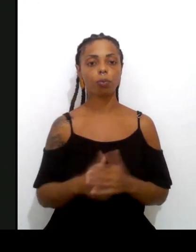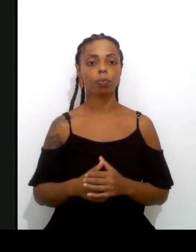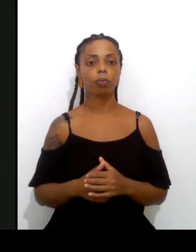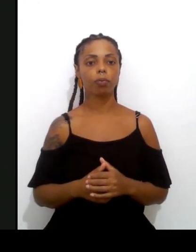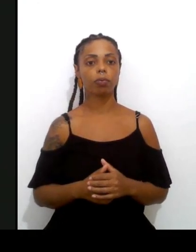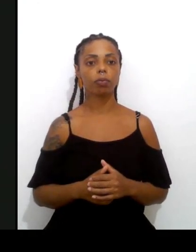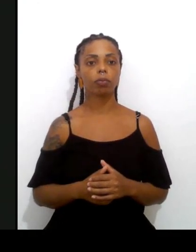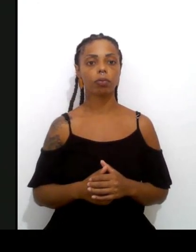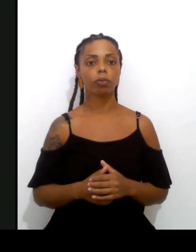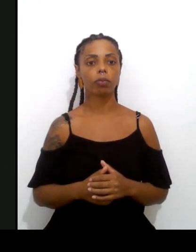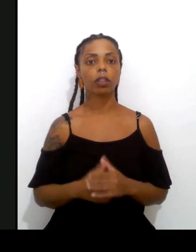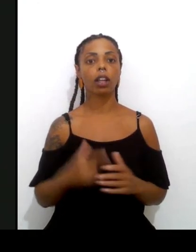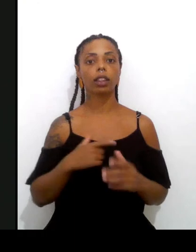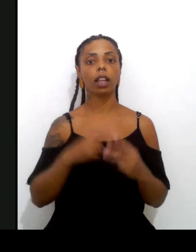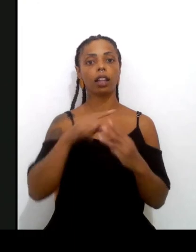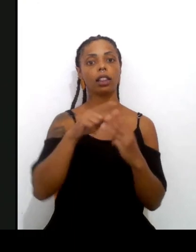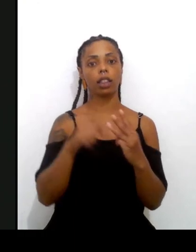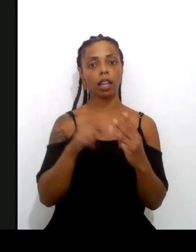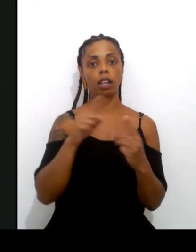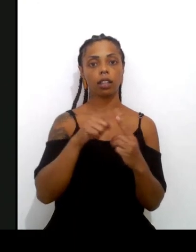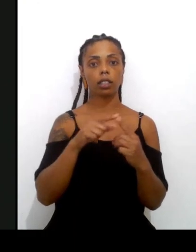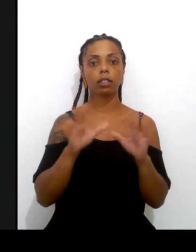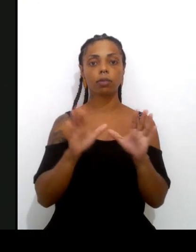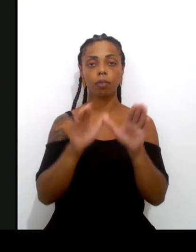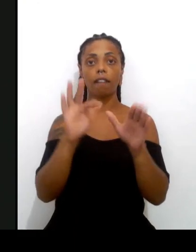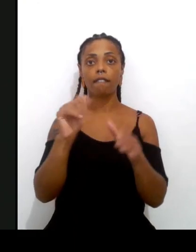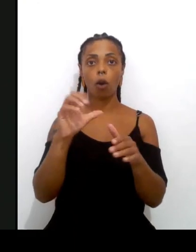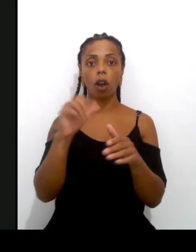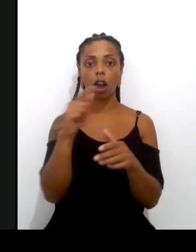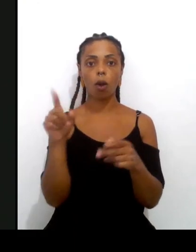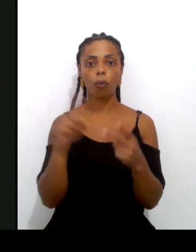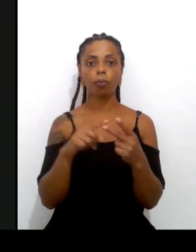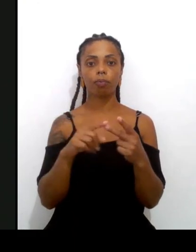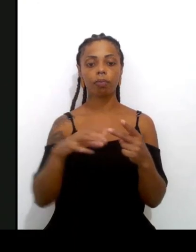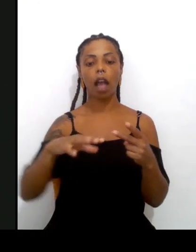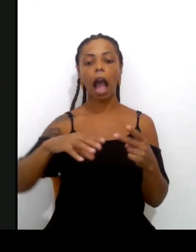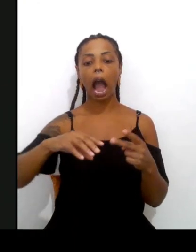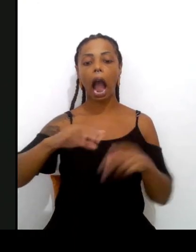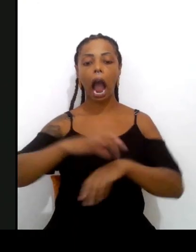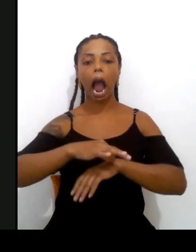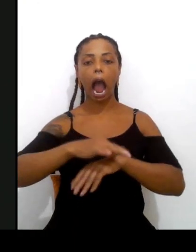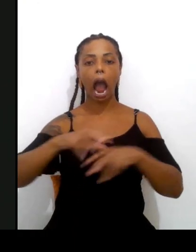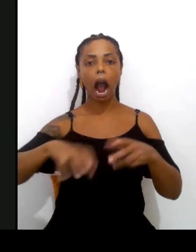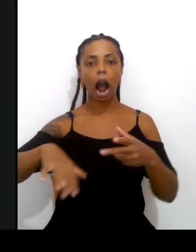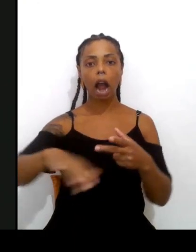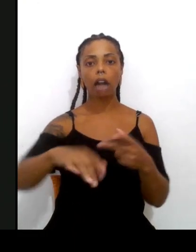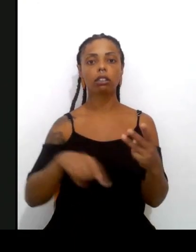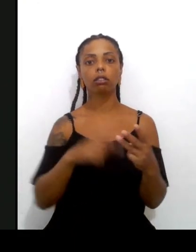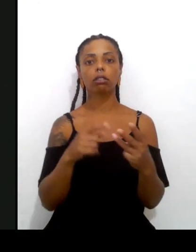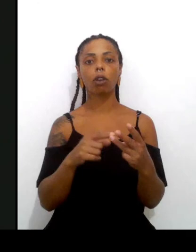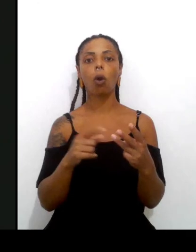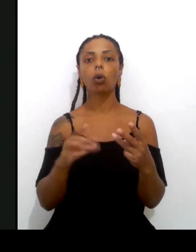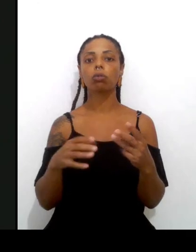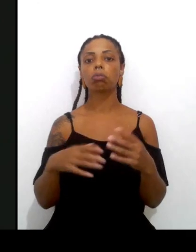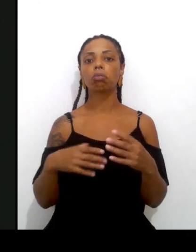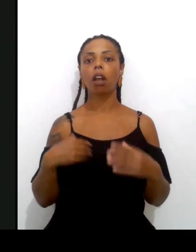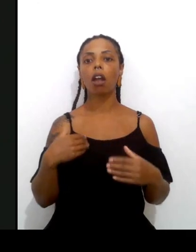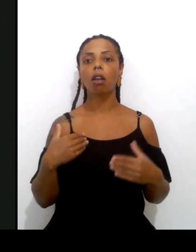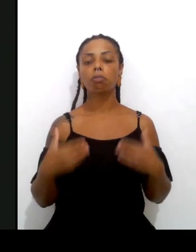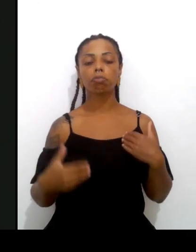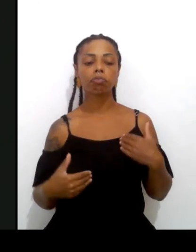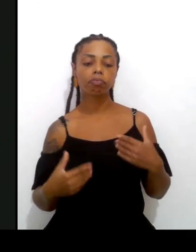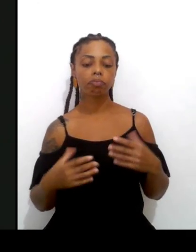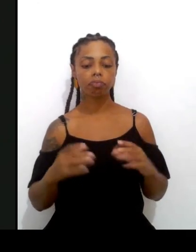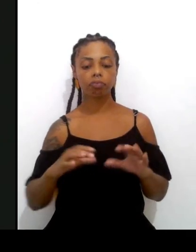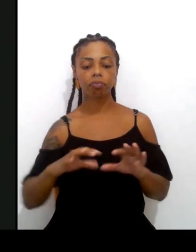a criatura semelhante ao Falcão um monte de carne e a forma espectral e negra que sugerem uma transição da vida para a morte para